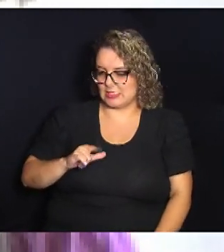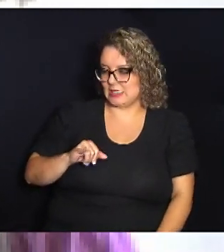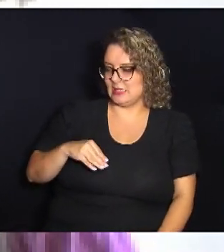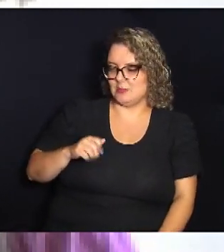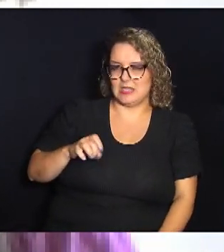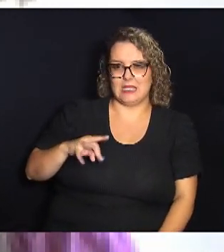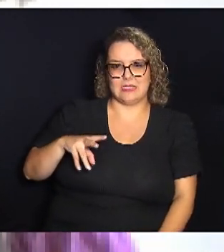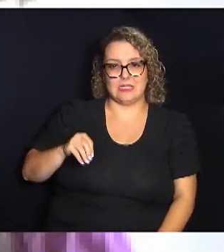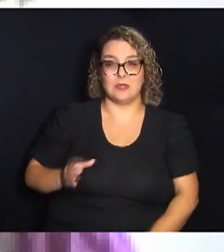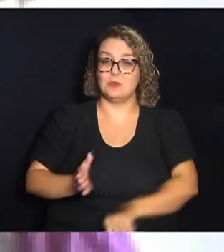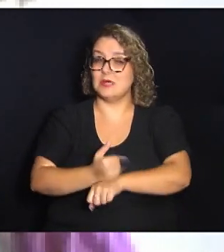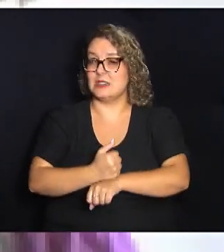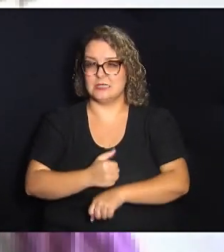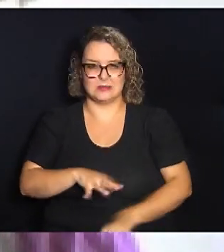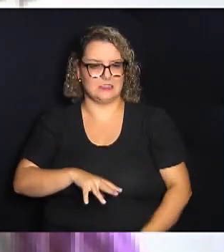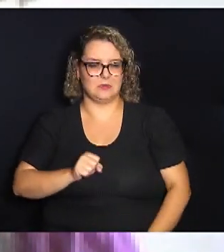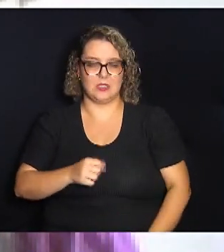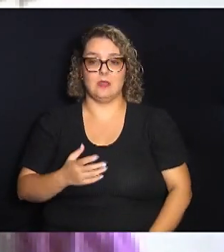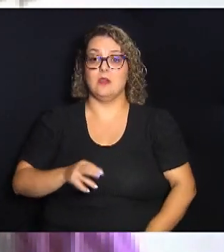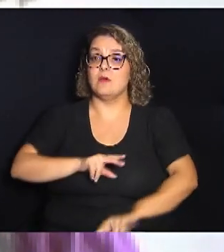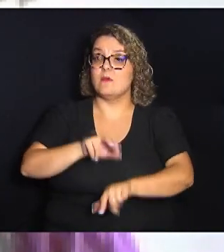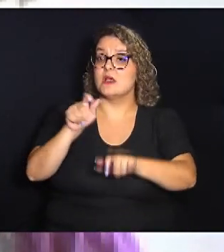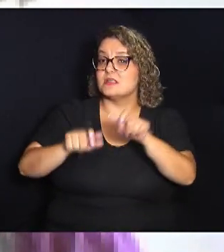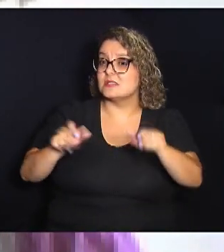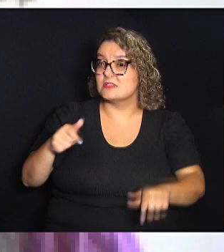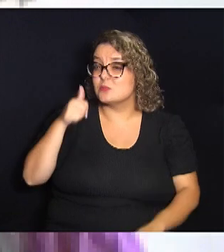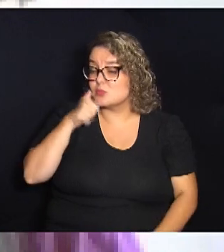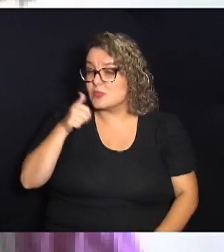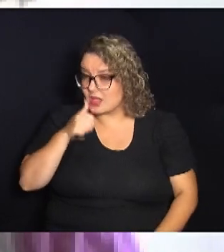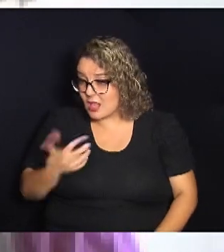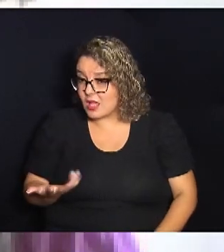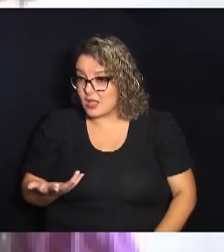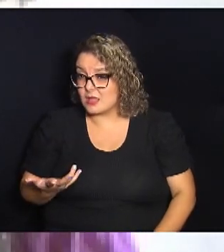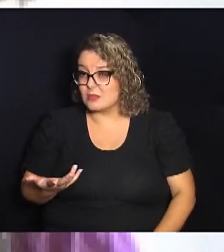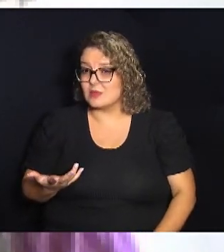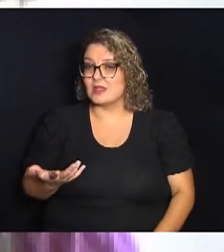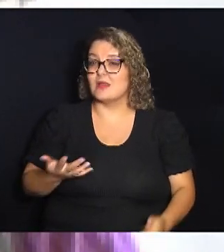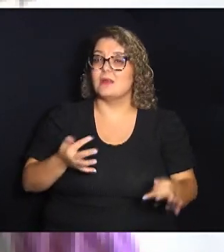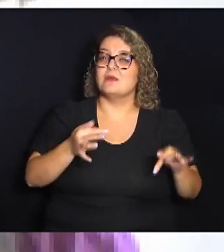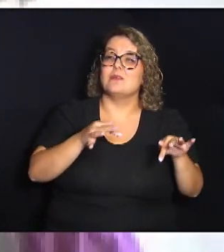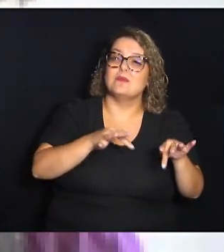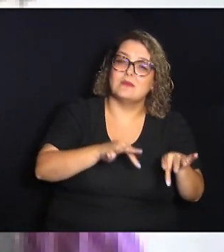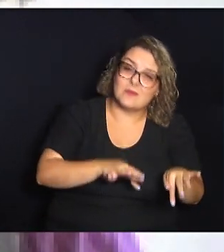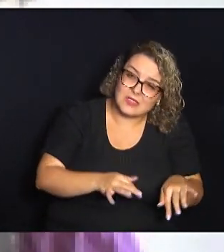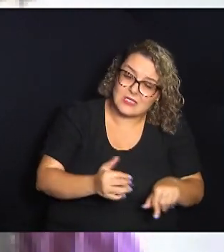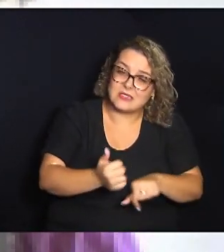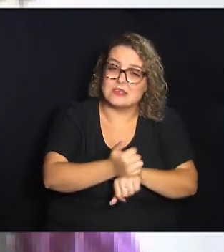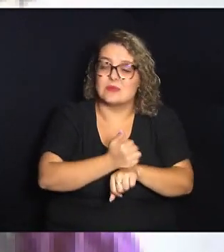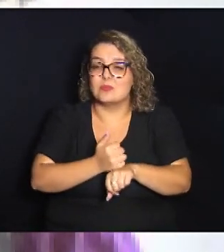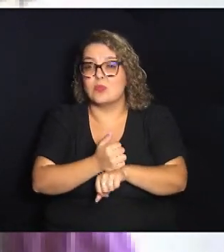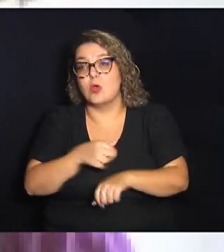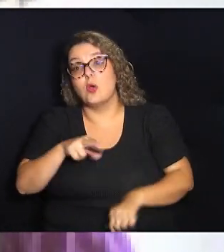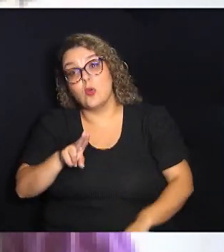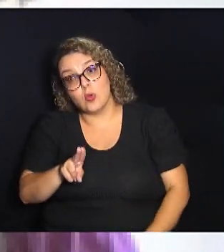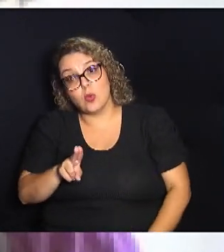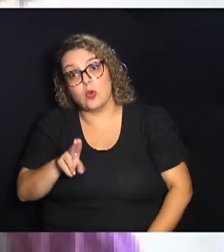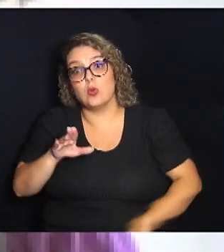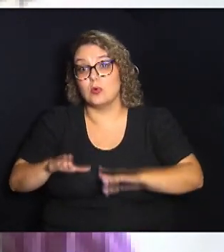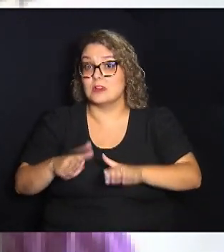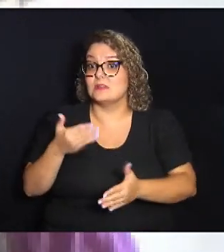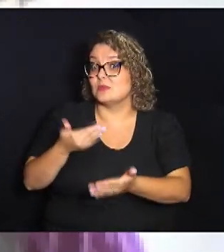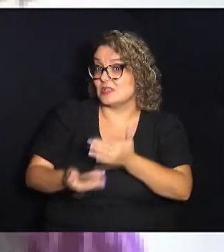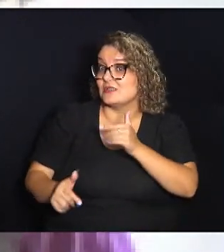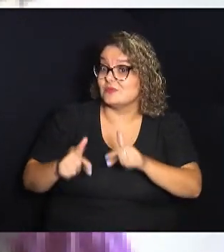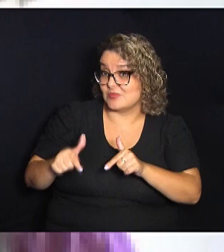antecede a menopausa, muitas mulheres, às vezes, elas estão ali encerrando as suas carreiras, ou estão, às vezes, desempregadas e